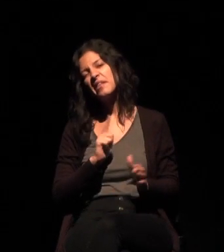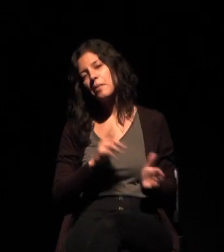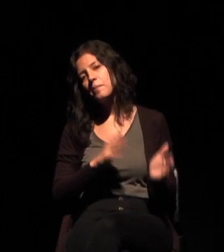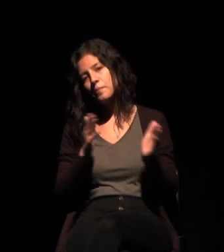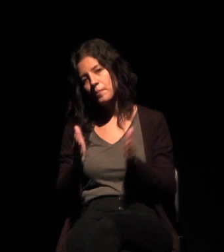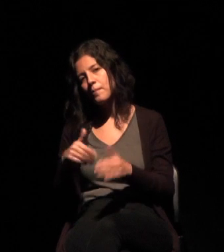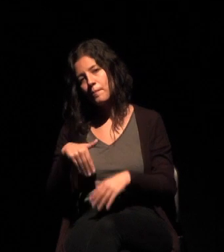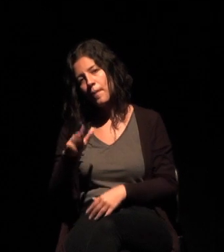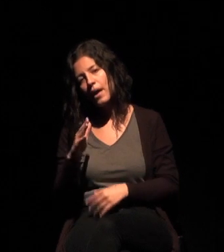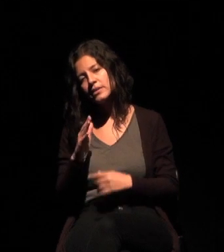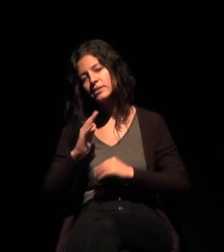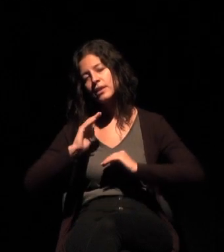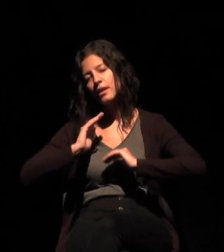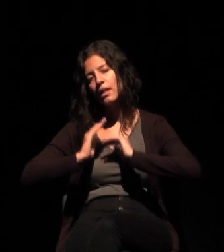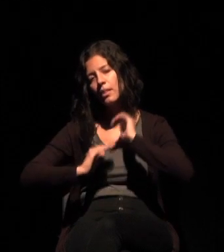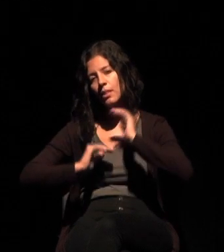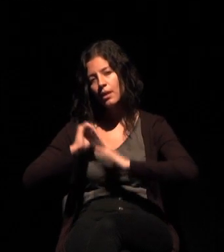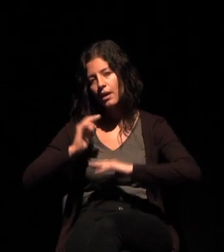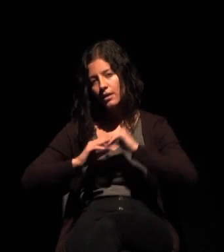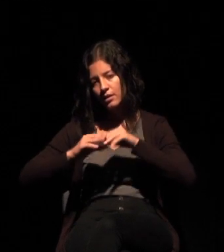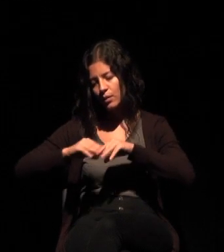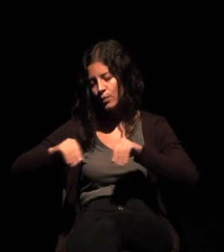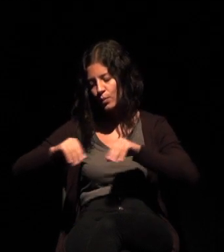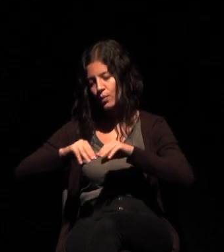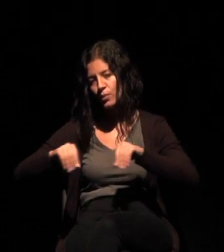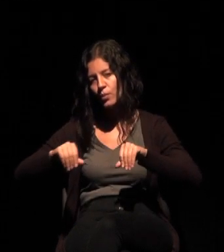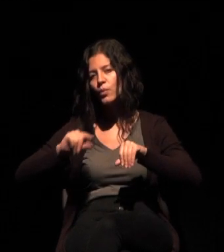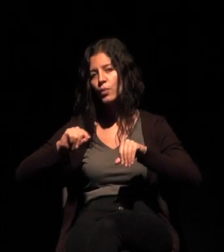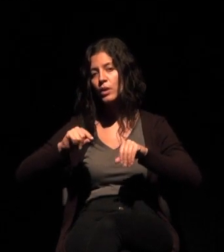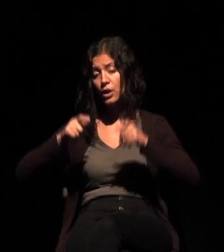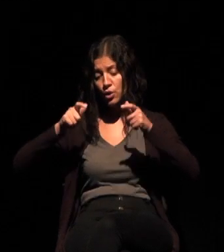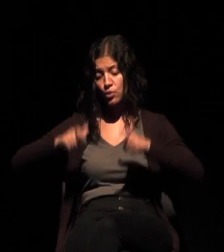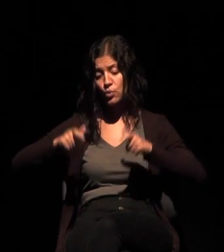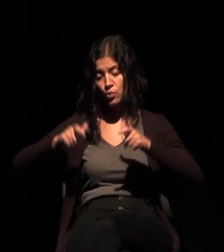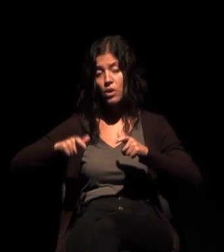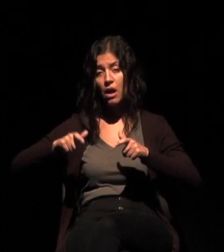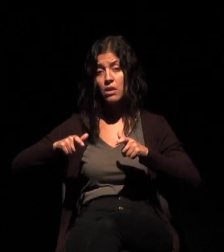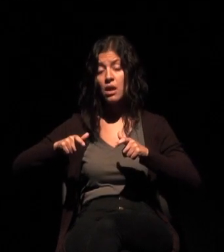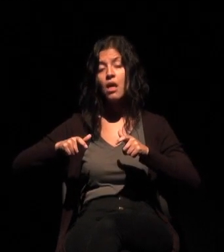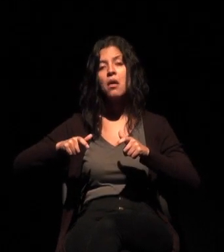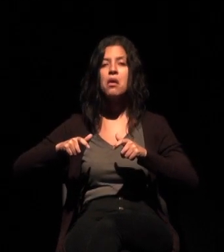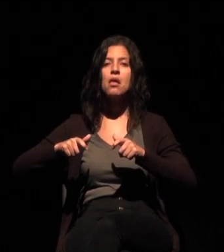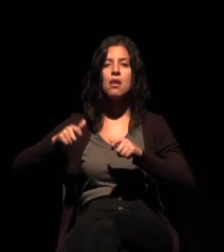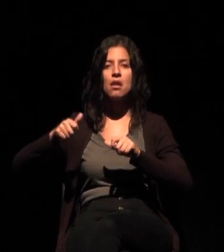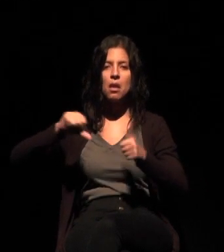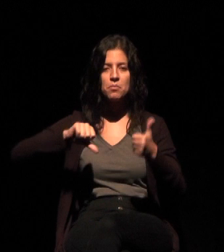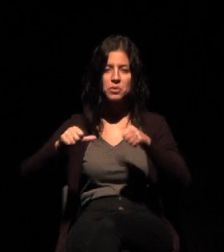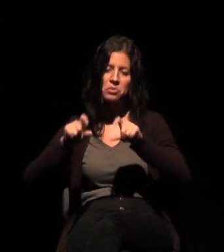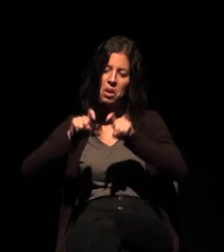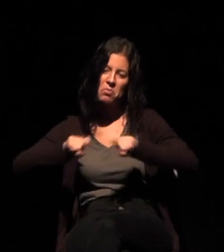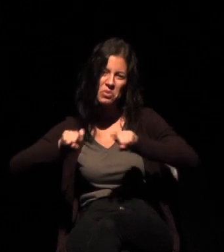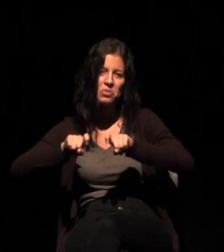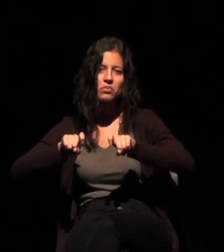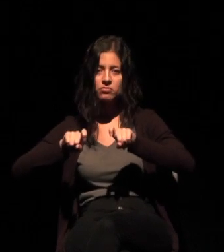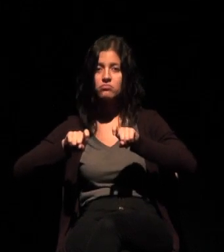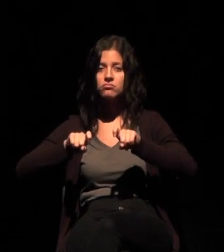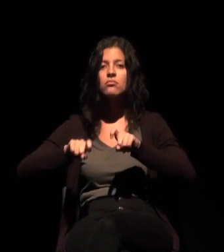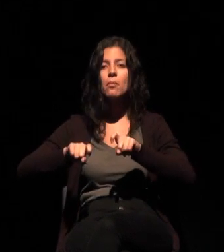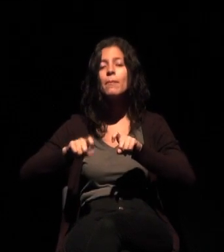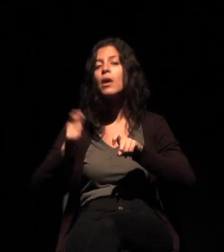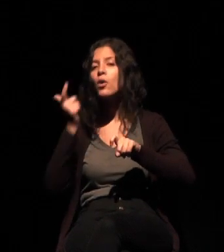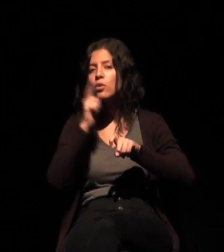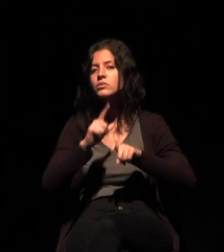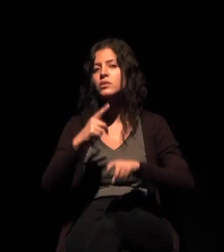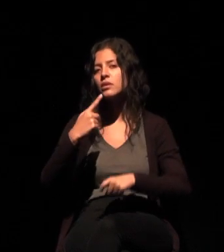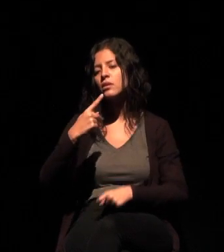terrena de laboratórios para para a implementação por parte das empresas e para o desenvolvimento de protótipos já vou explicar isto um